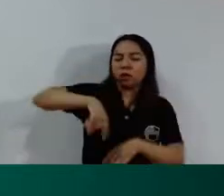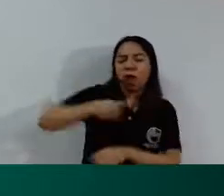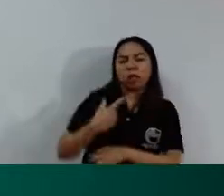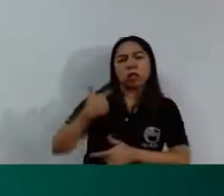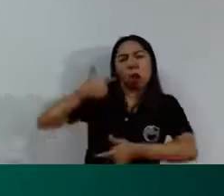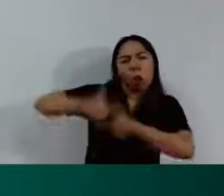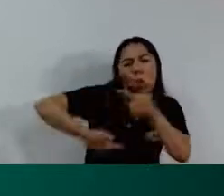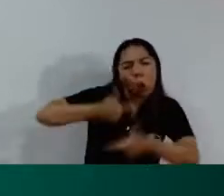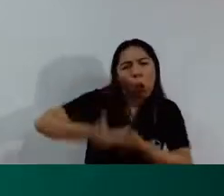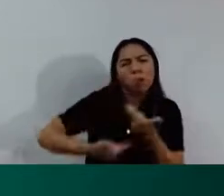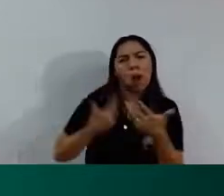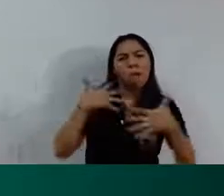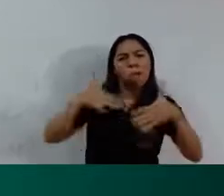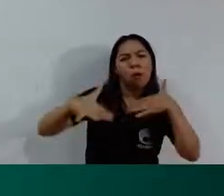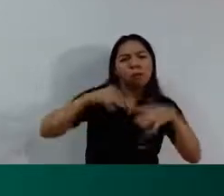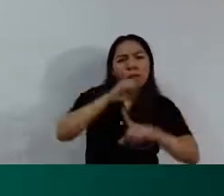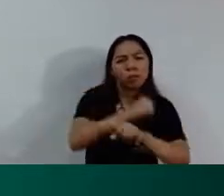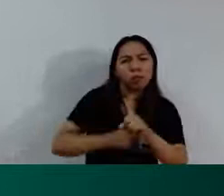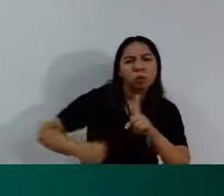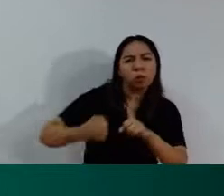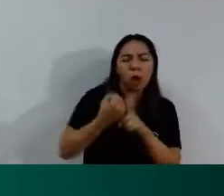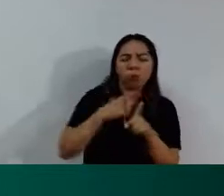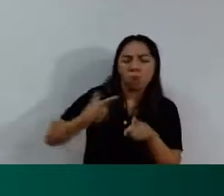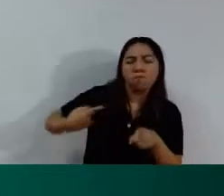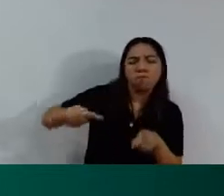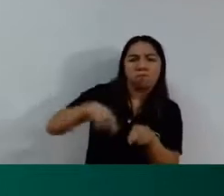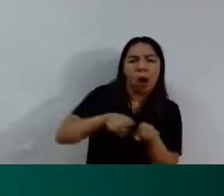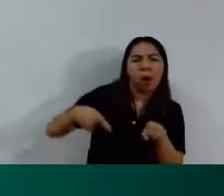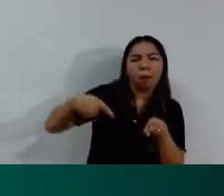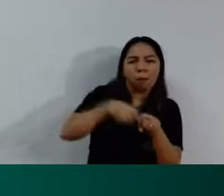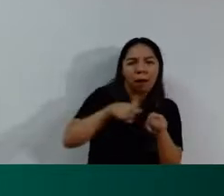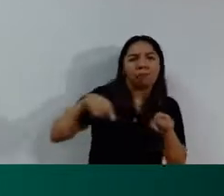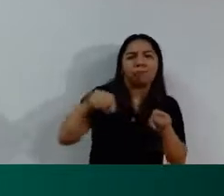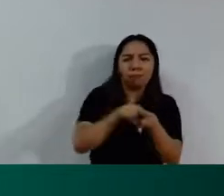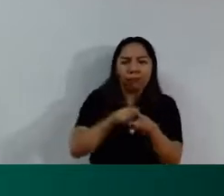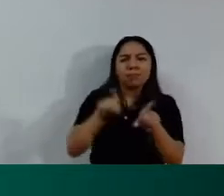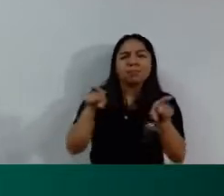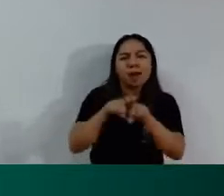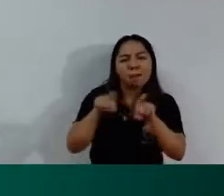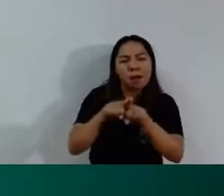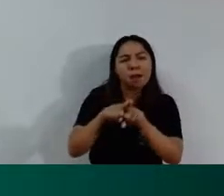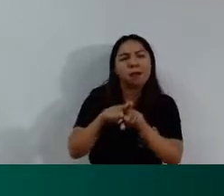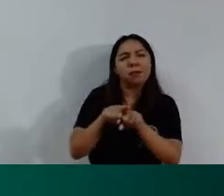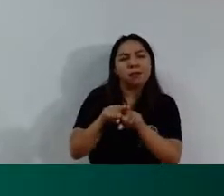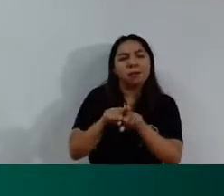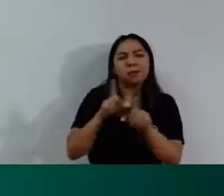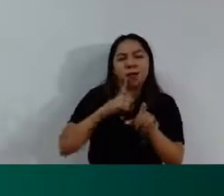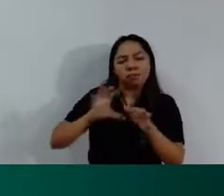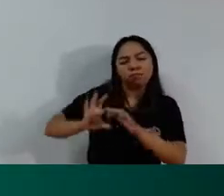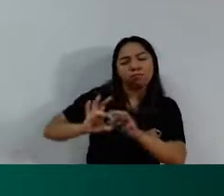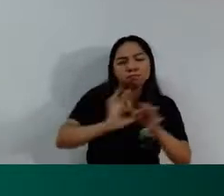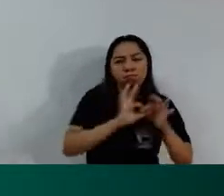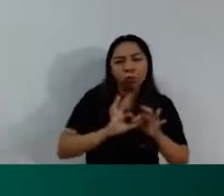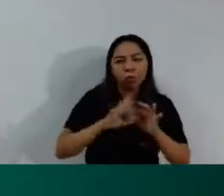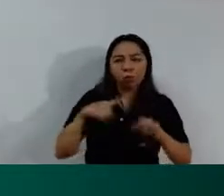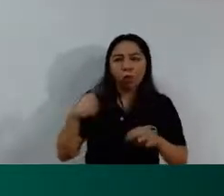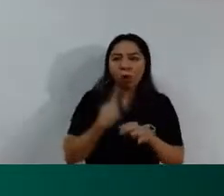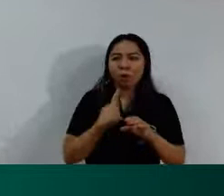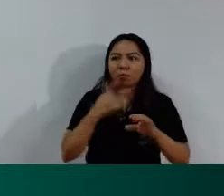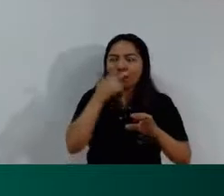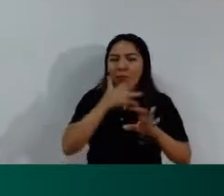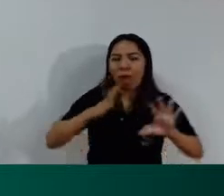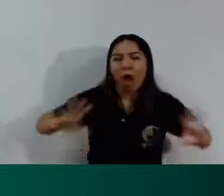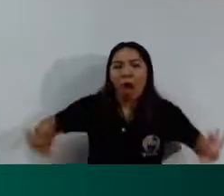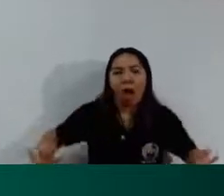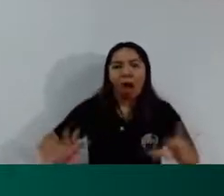com os movimentos sociais que são parceiros históricos também da extensão e É nesse encontro de mundos aqui que